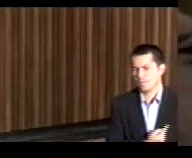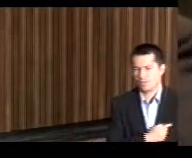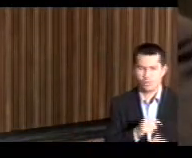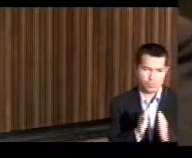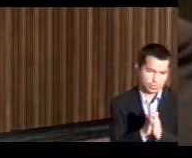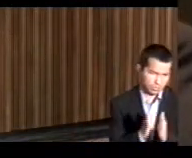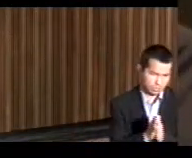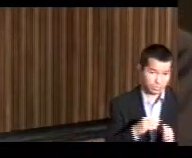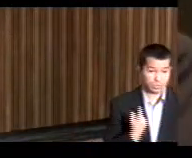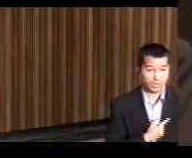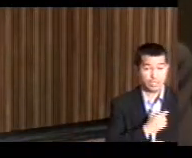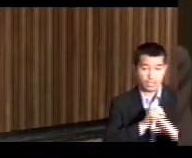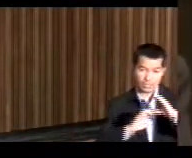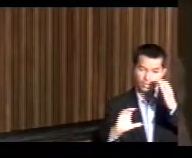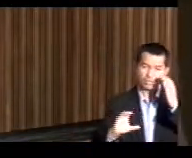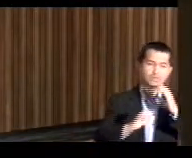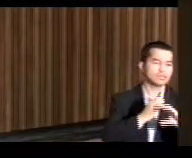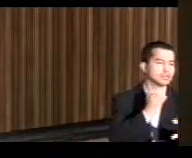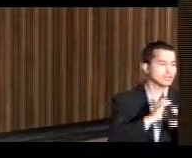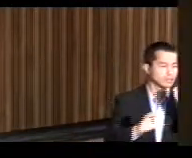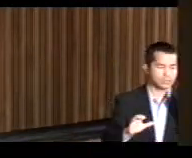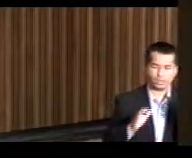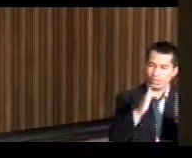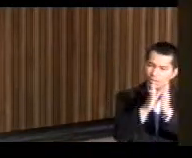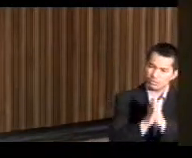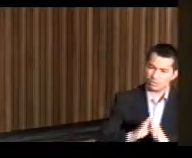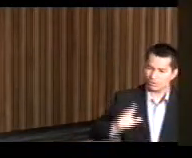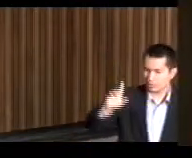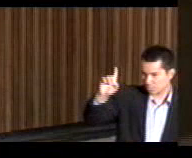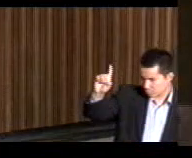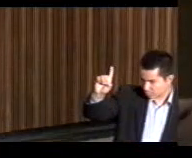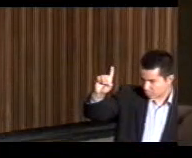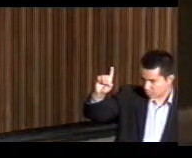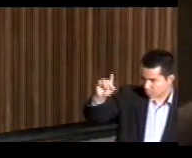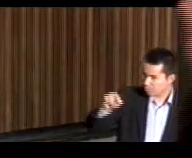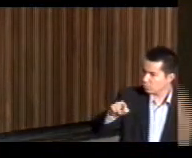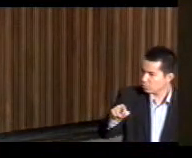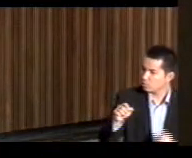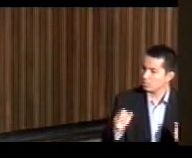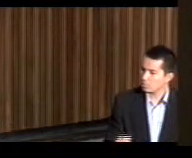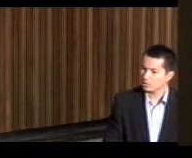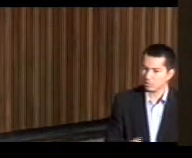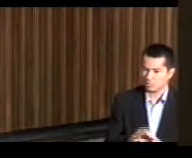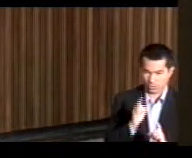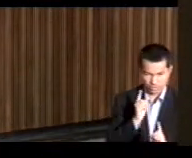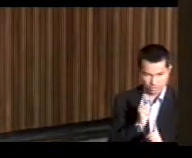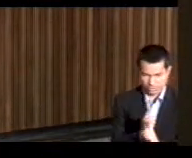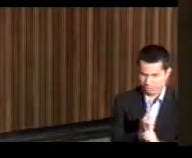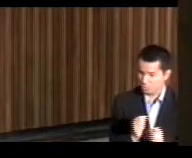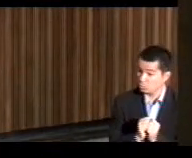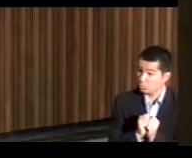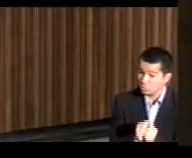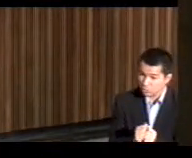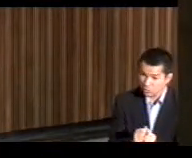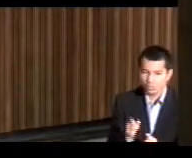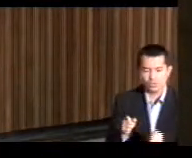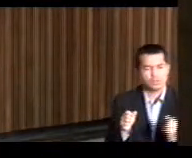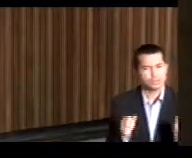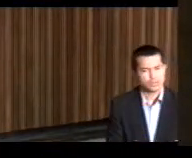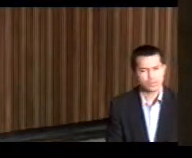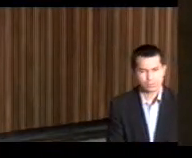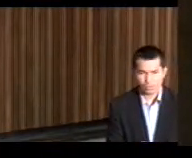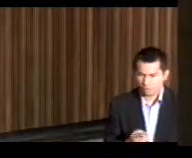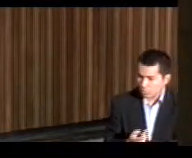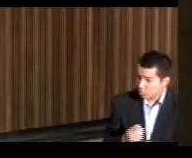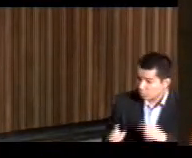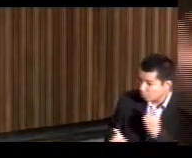nós cantamos essa canção de adoração a Deus, você pode se achegar, tá certo? E você pode procurar